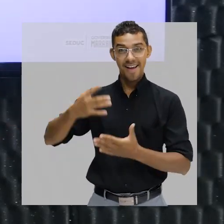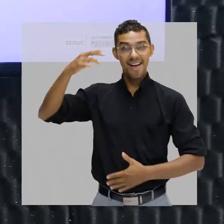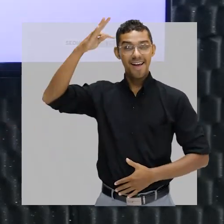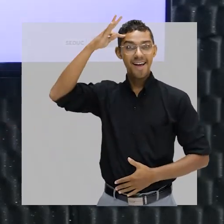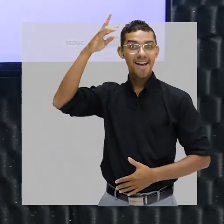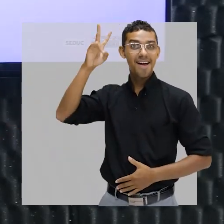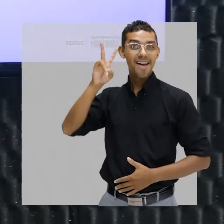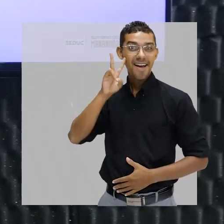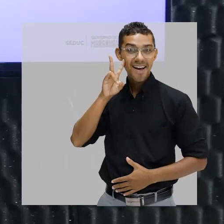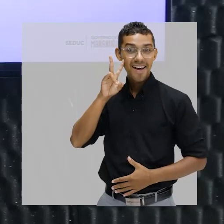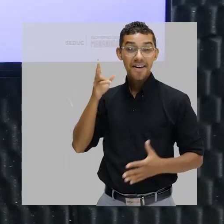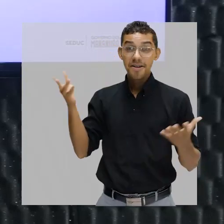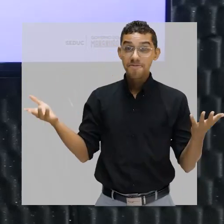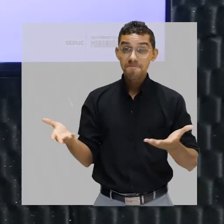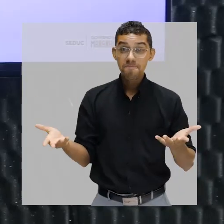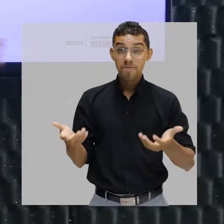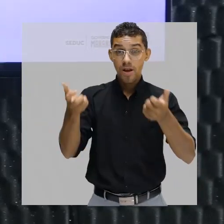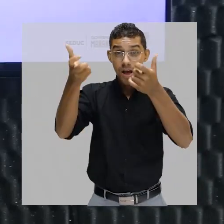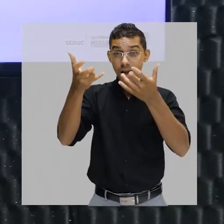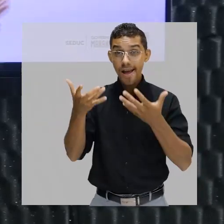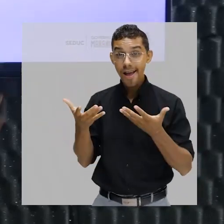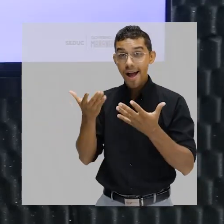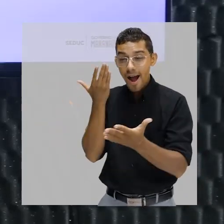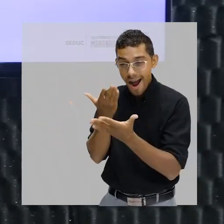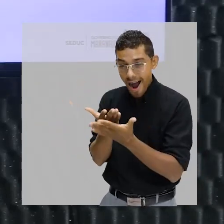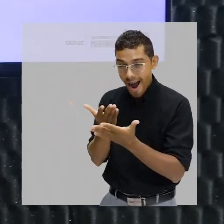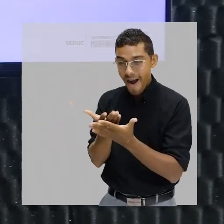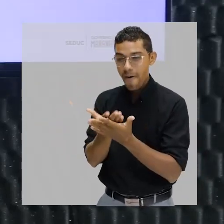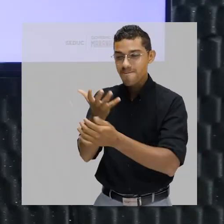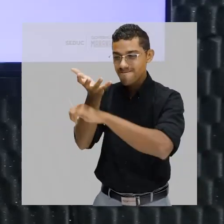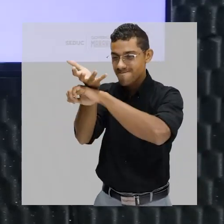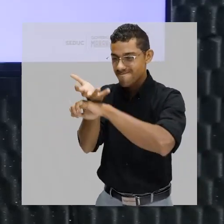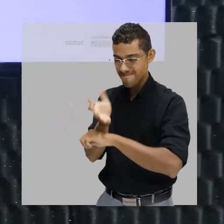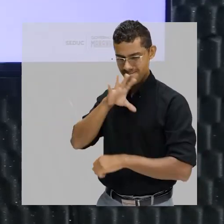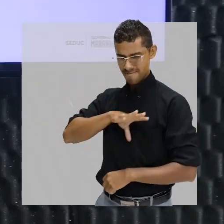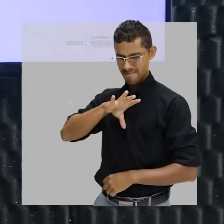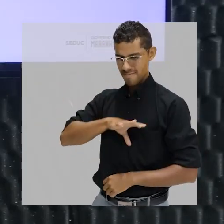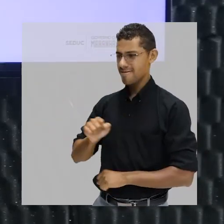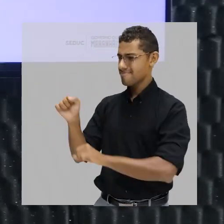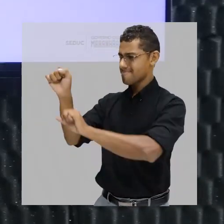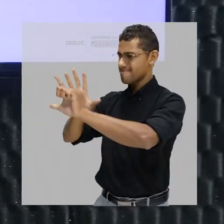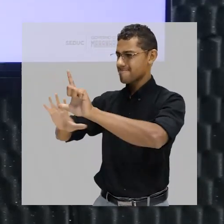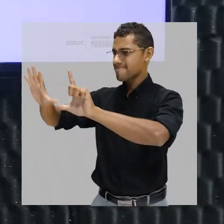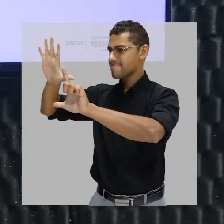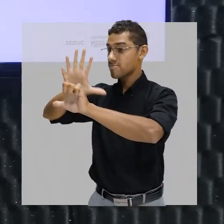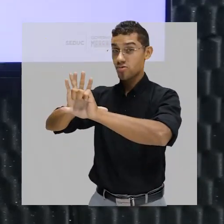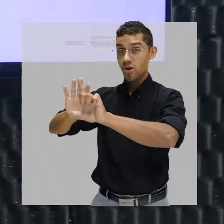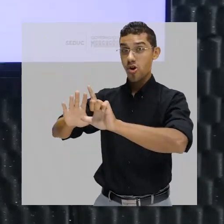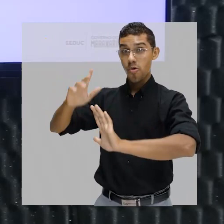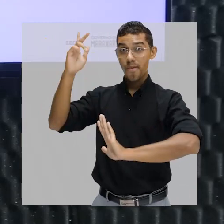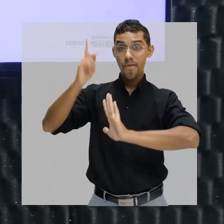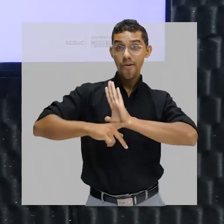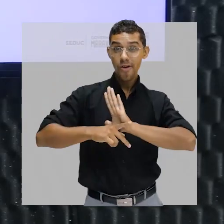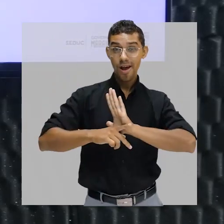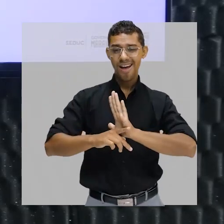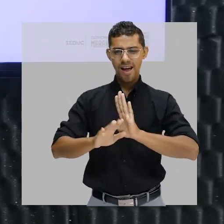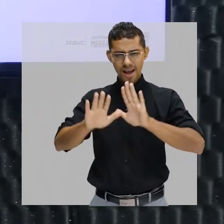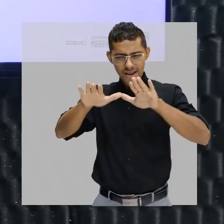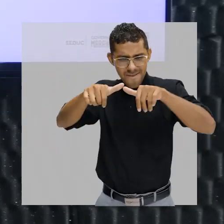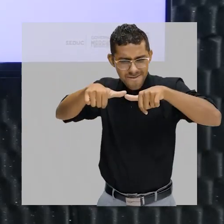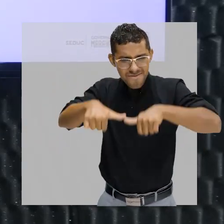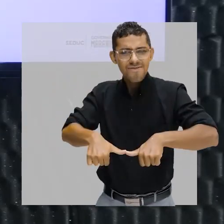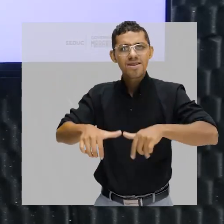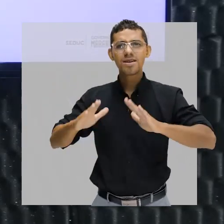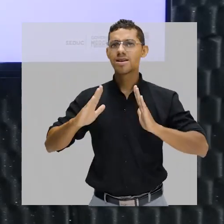Nós estamos aqui para mais uma aula do programa Fique em Casa Aprendendo. A aula de hoje vai te